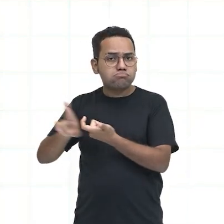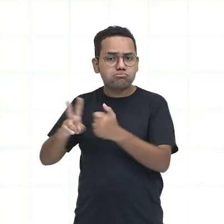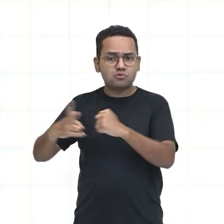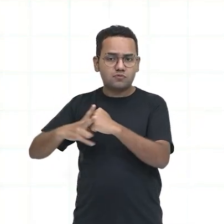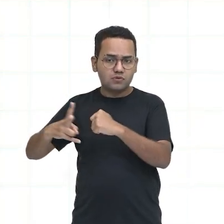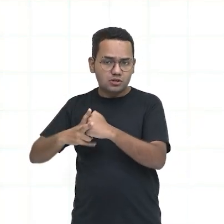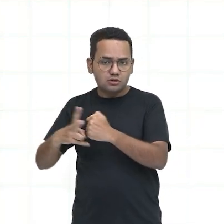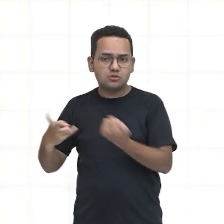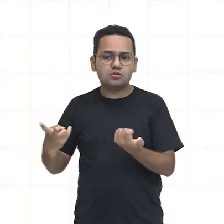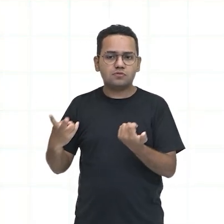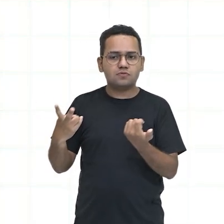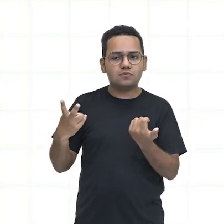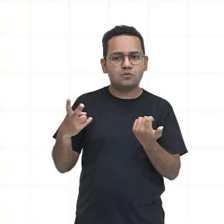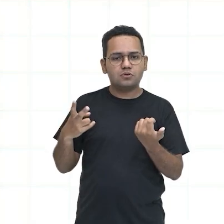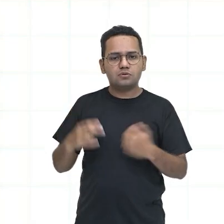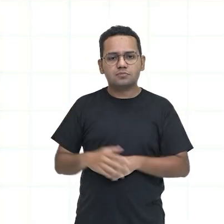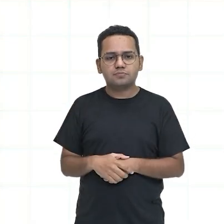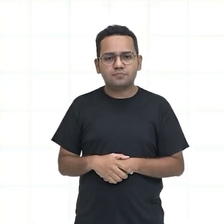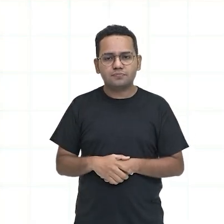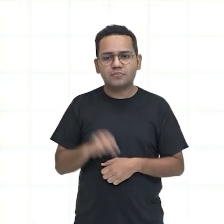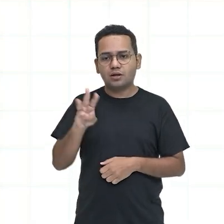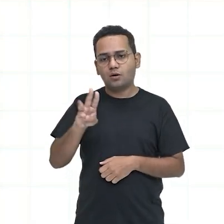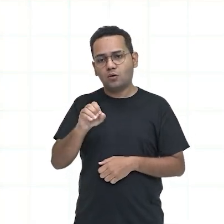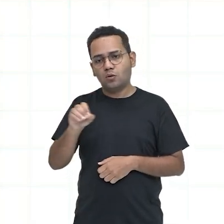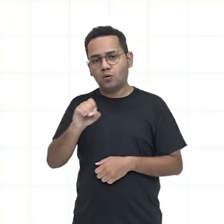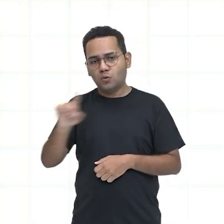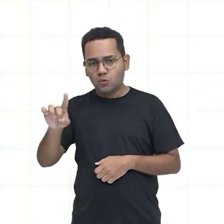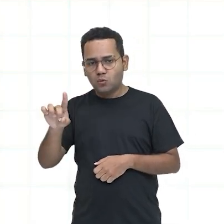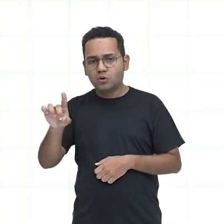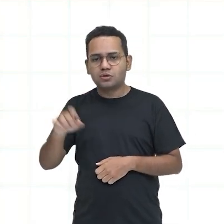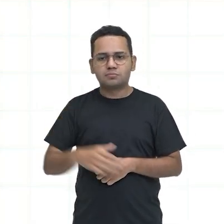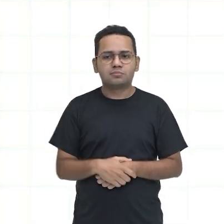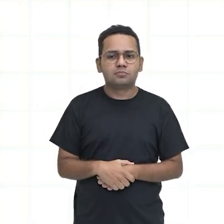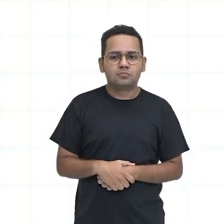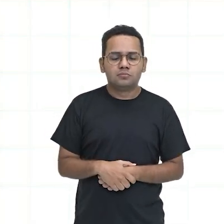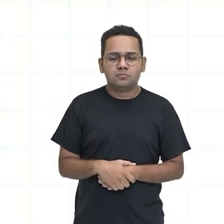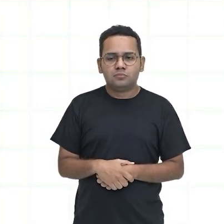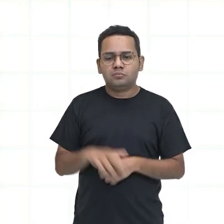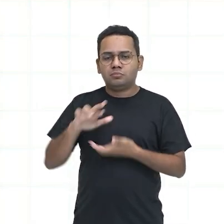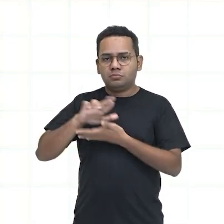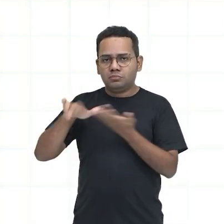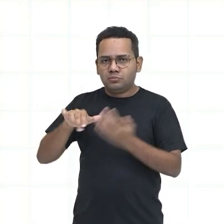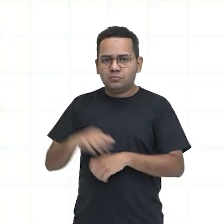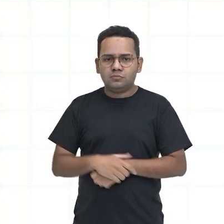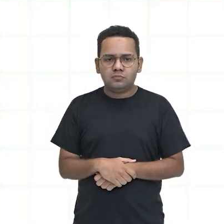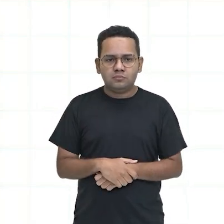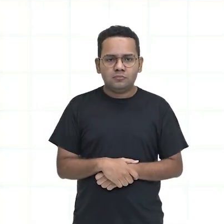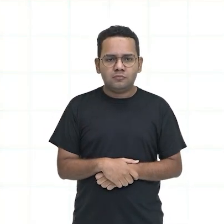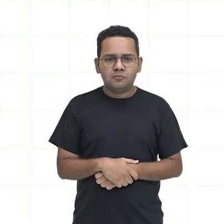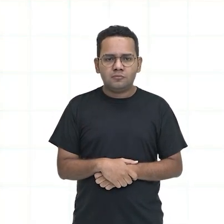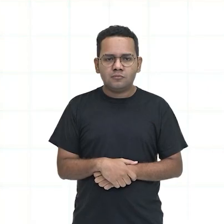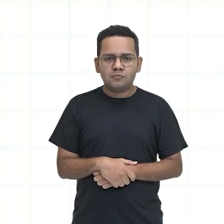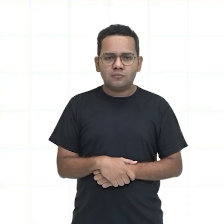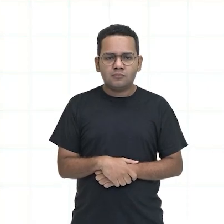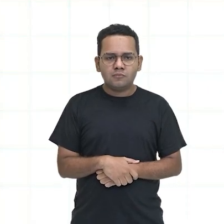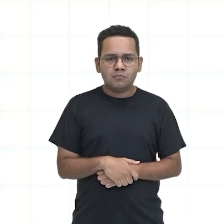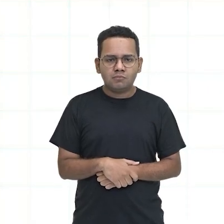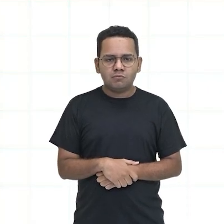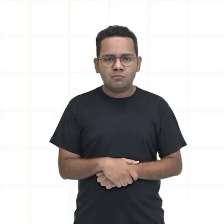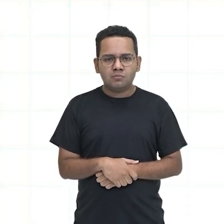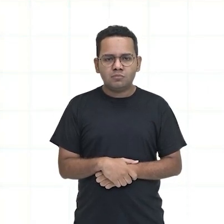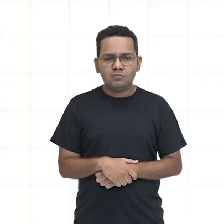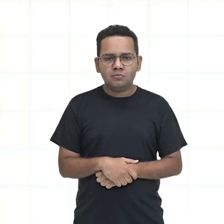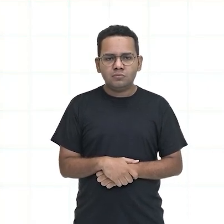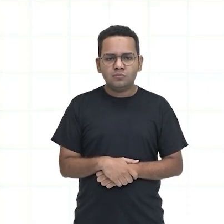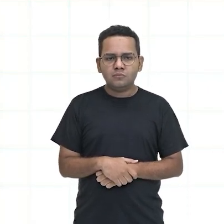são os modais, e aí mais o verbo principal que estará sempre no infinitivo, tá certo? Primeira visão assim